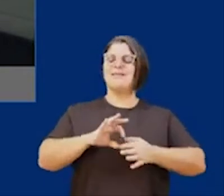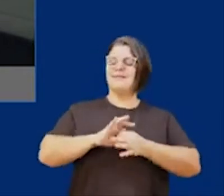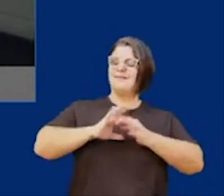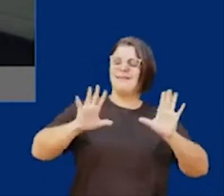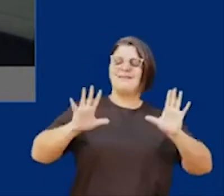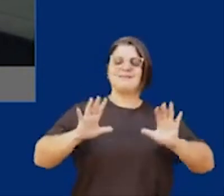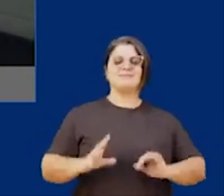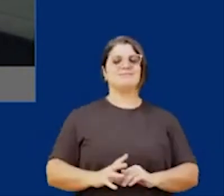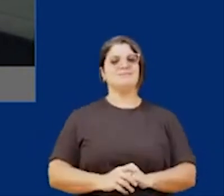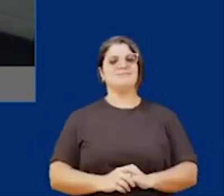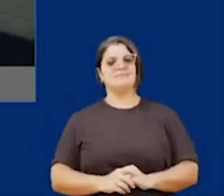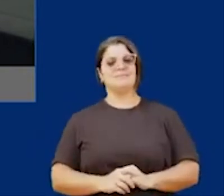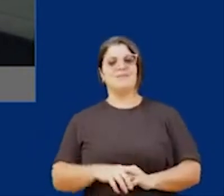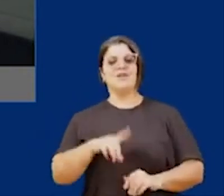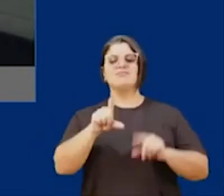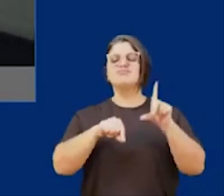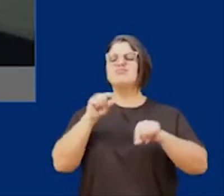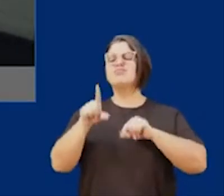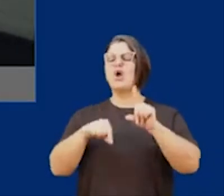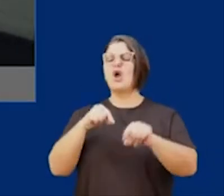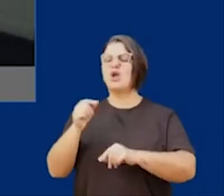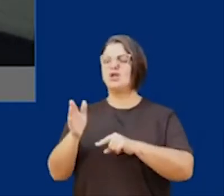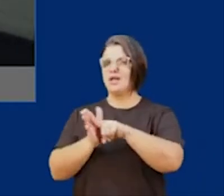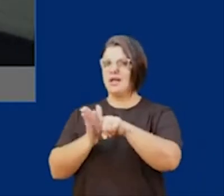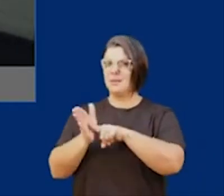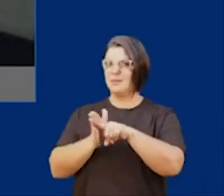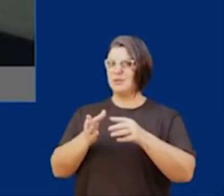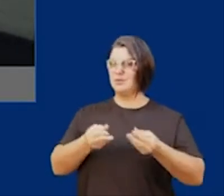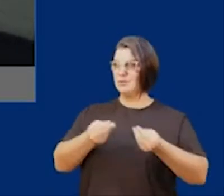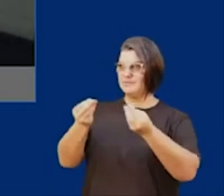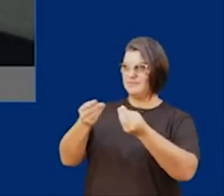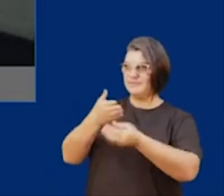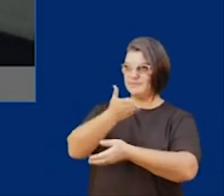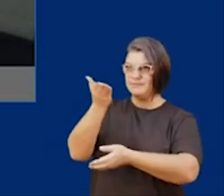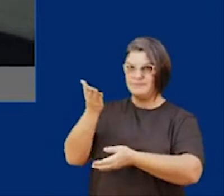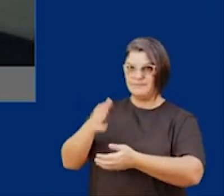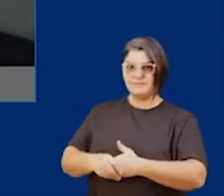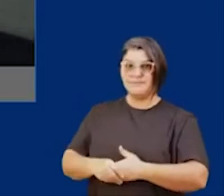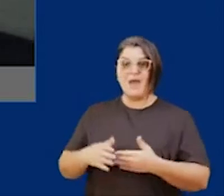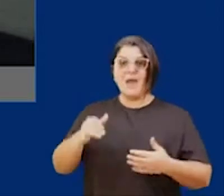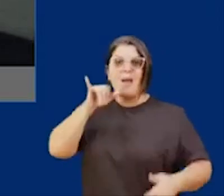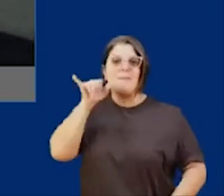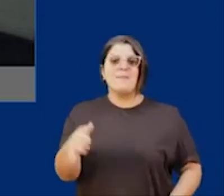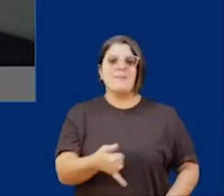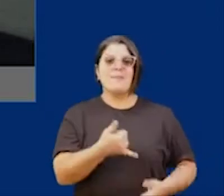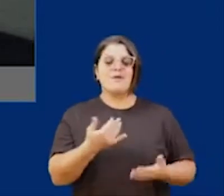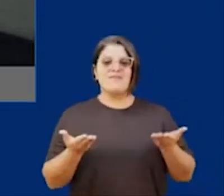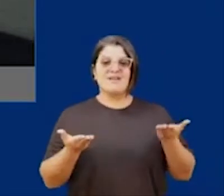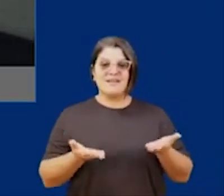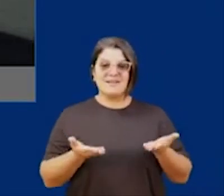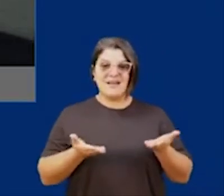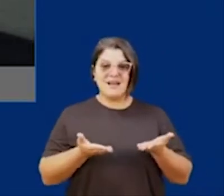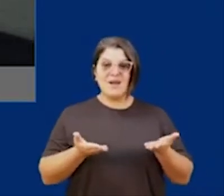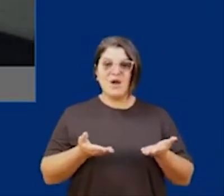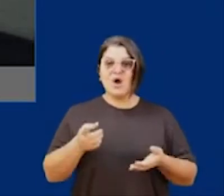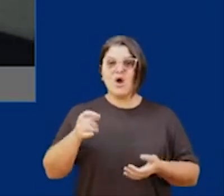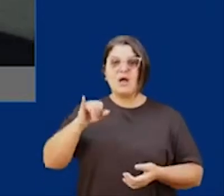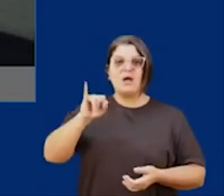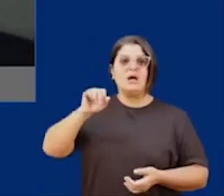vou selecionando aqui as perguntas para passar para elas. Mas eu queria aproveitar e daí passar a palavra para a